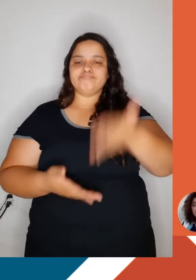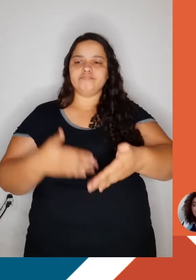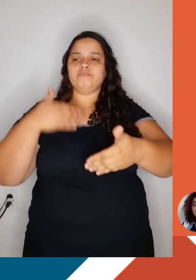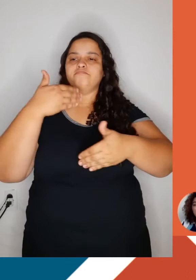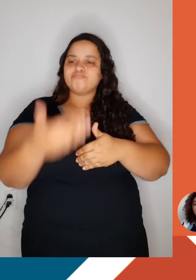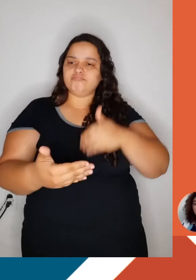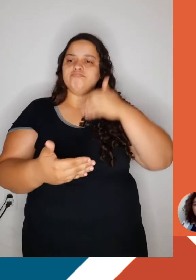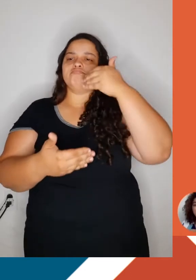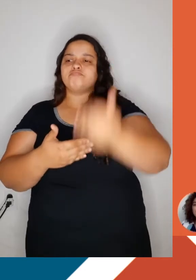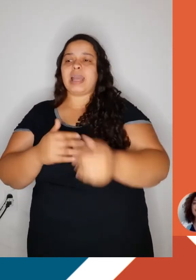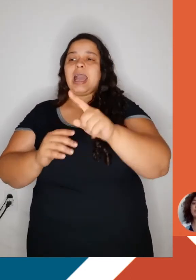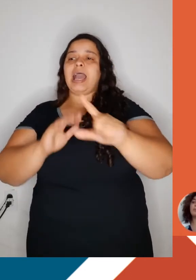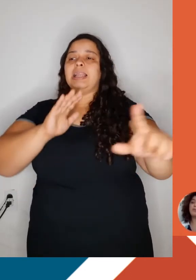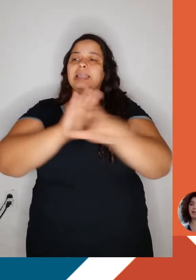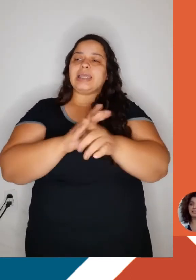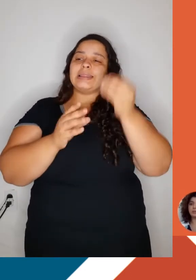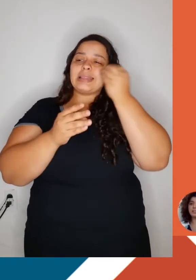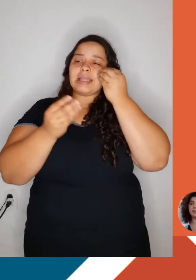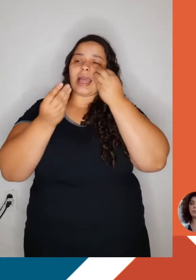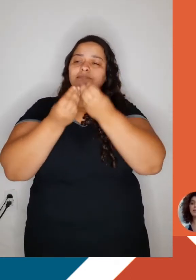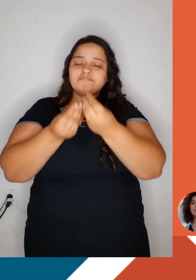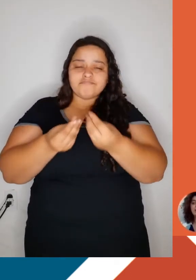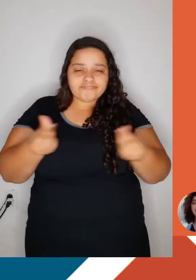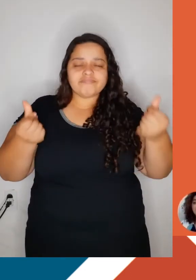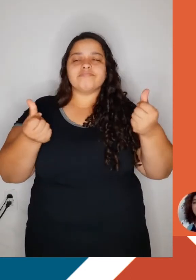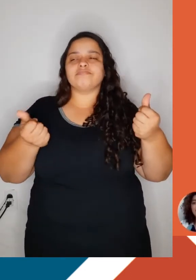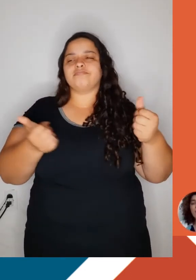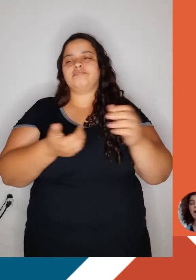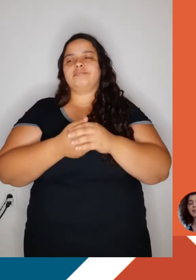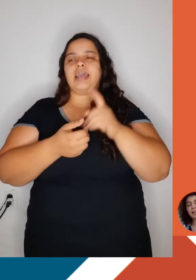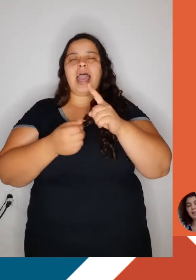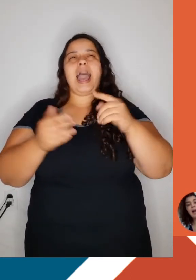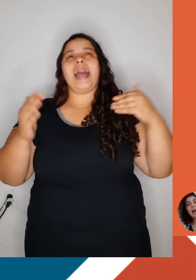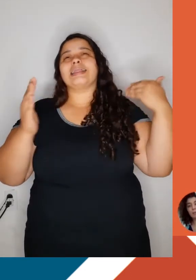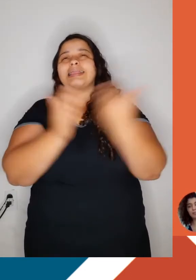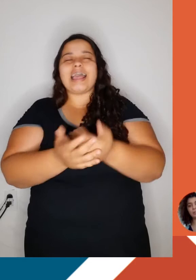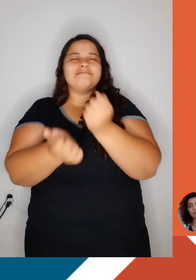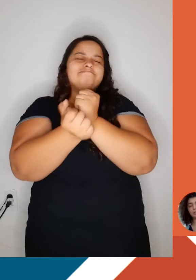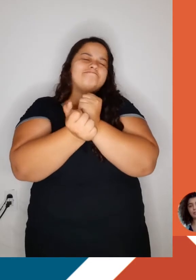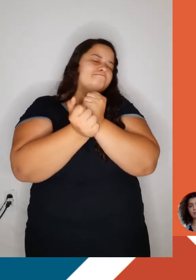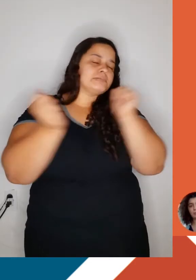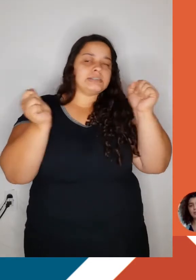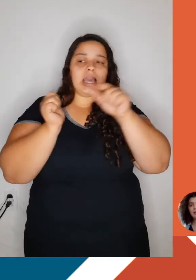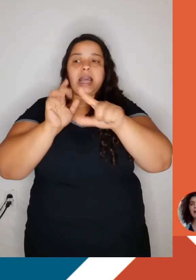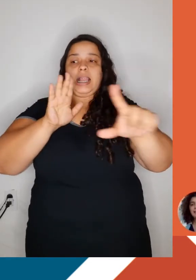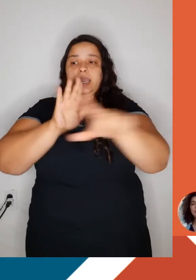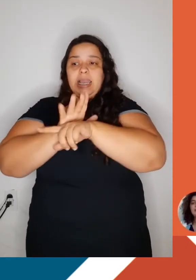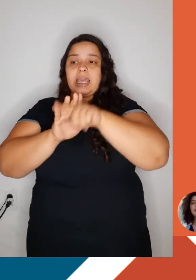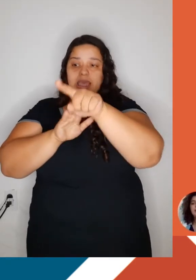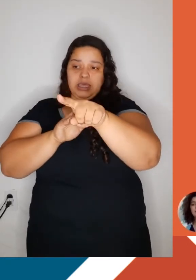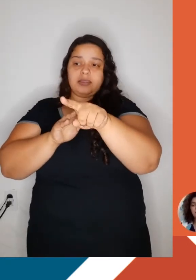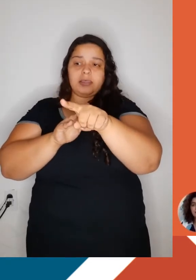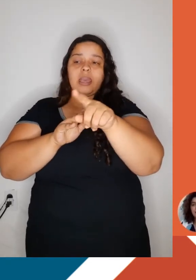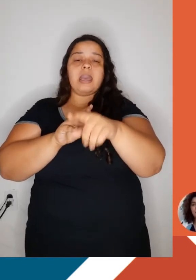vê as leis abolicionistas sendo aprovadas, fazendo parte da transição até a abolição da escravidão. A lei do